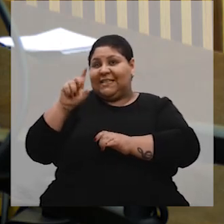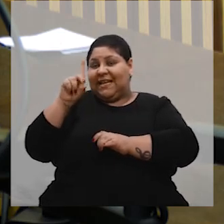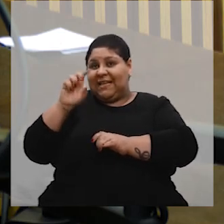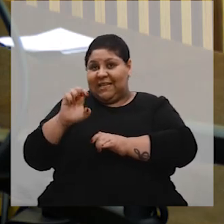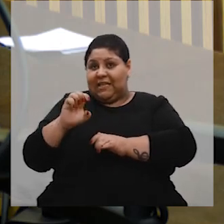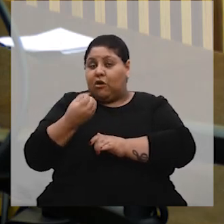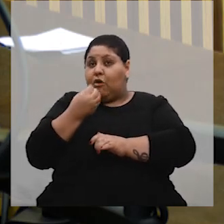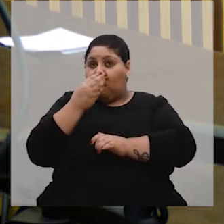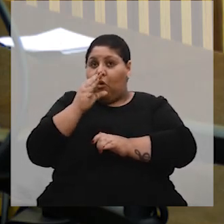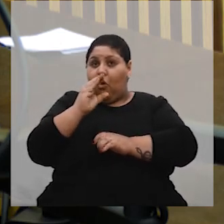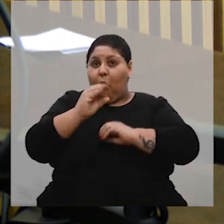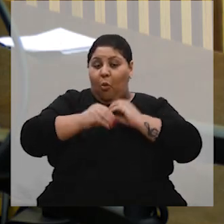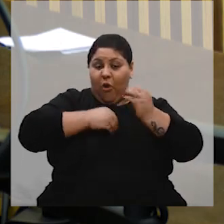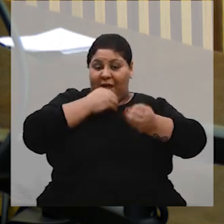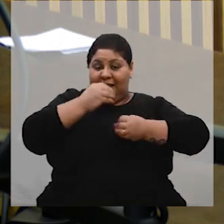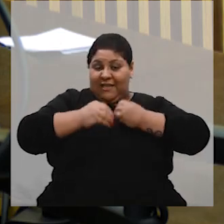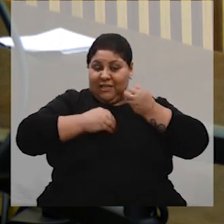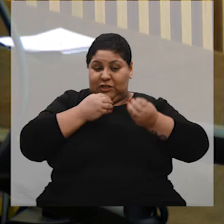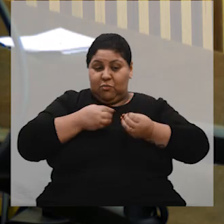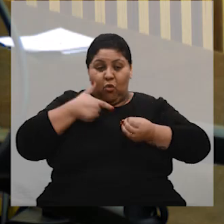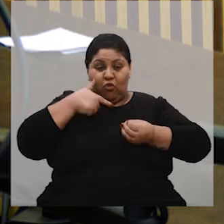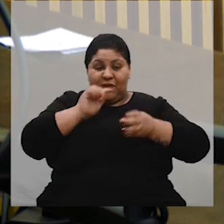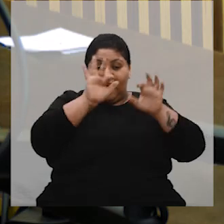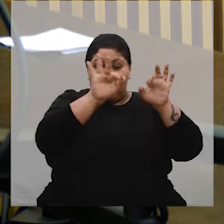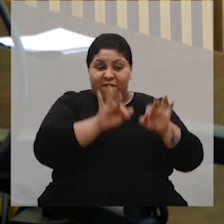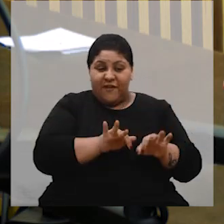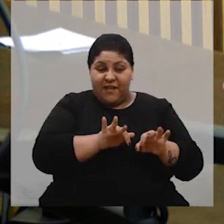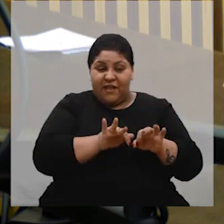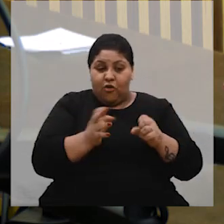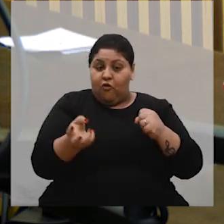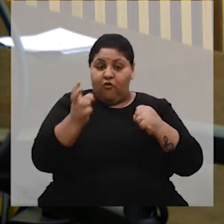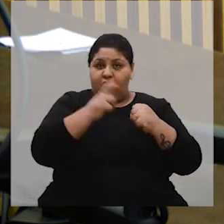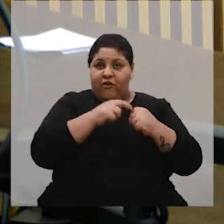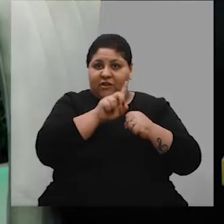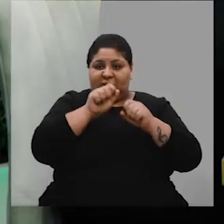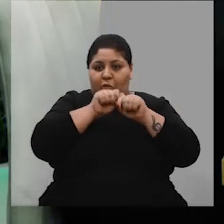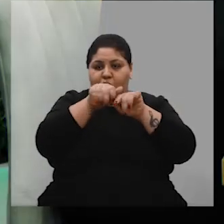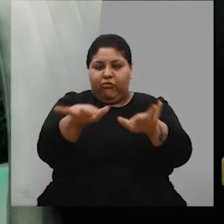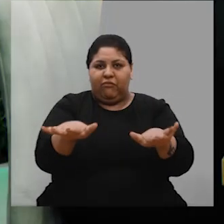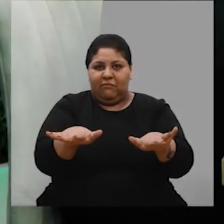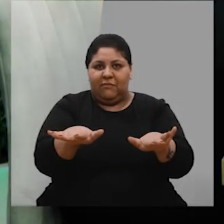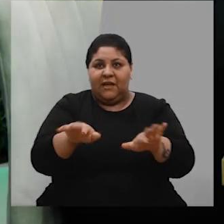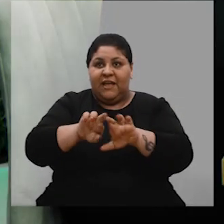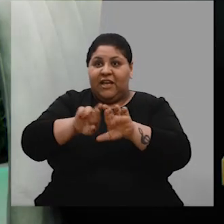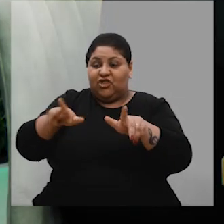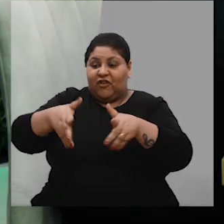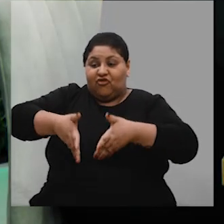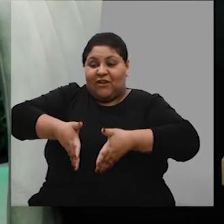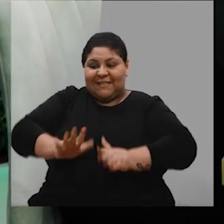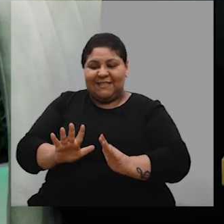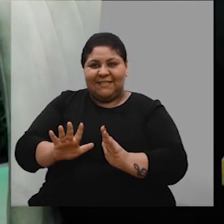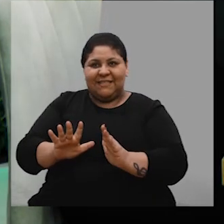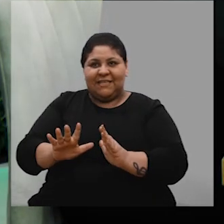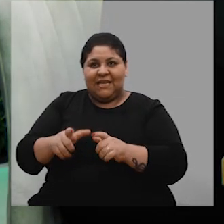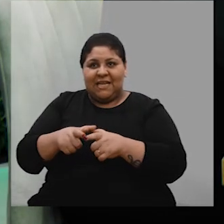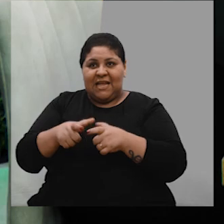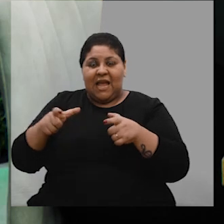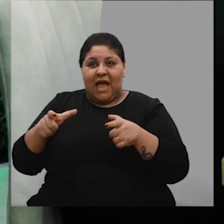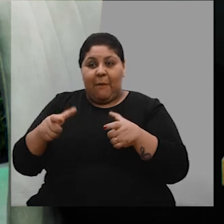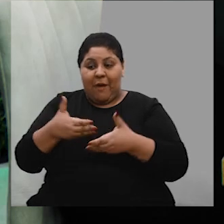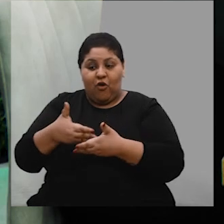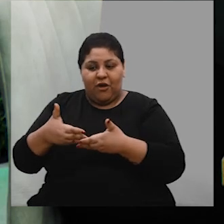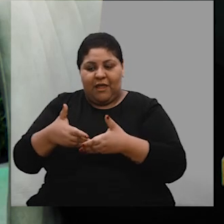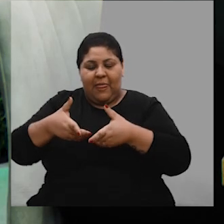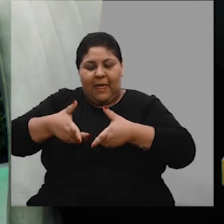organismo próprio consegue eliminar sozinho esse vírus e eles não vão cronificar. É diferente do recém-nascido. A maioria